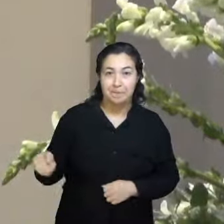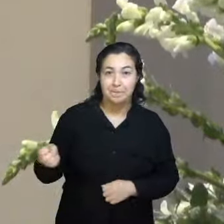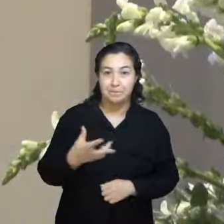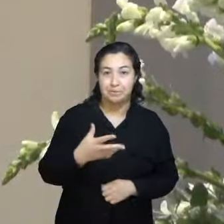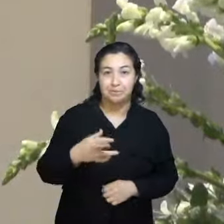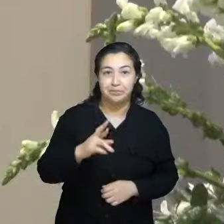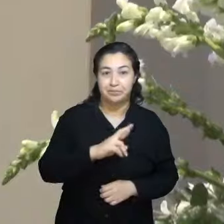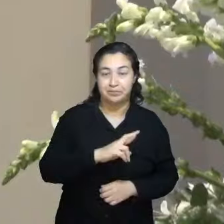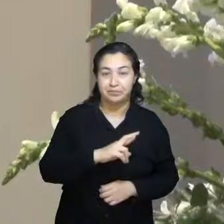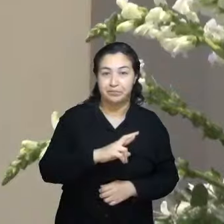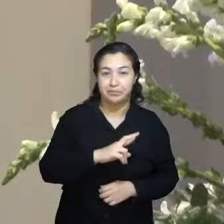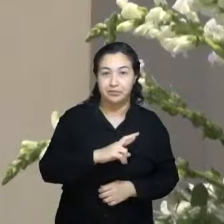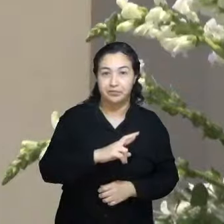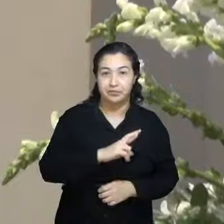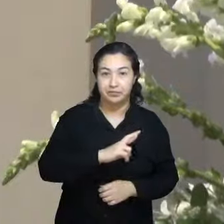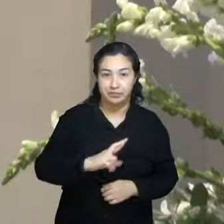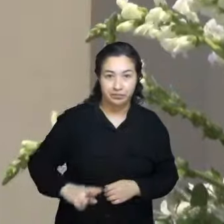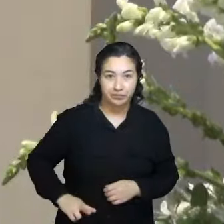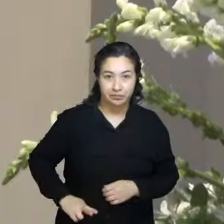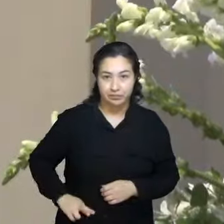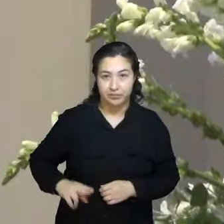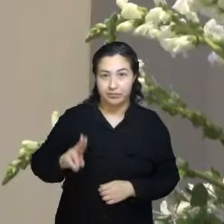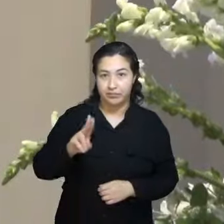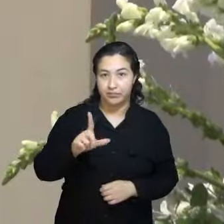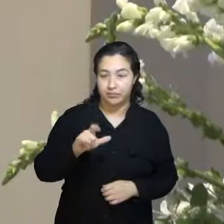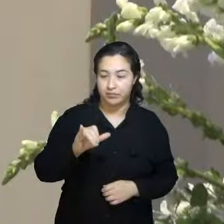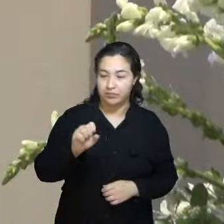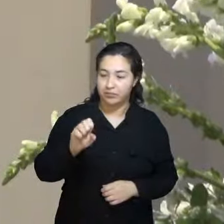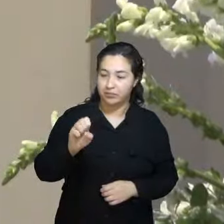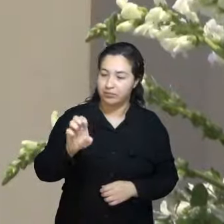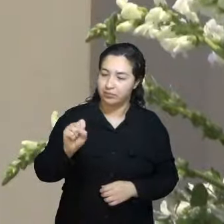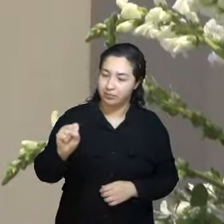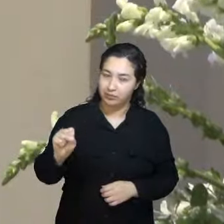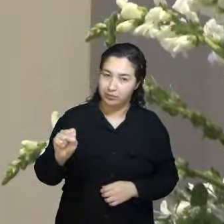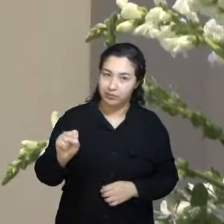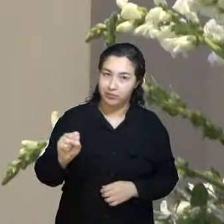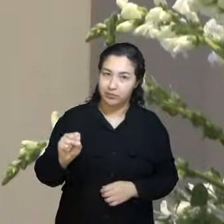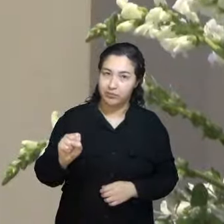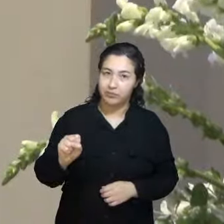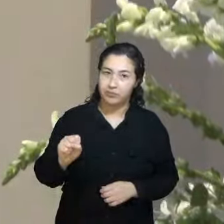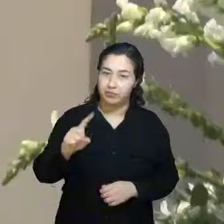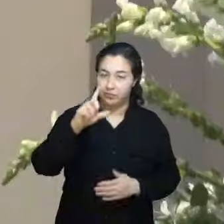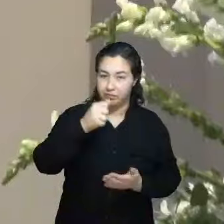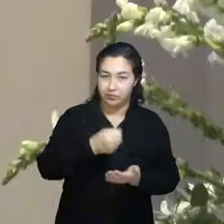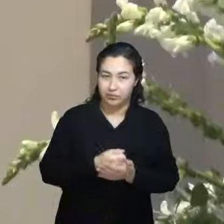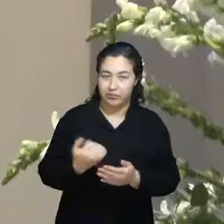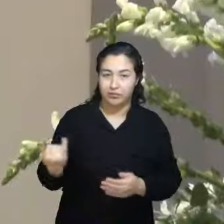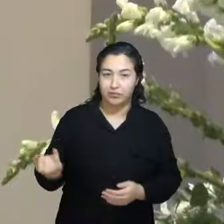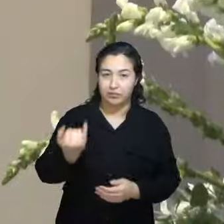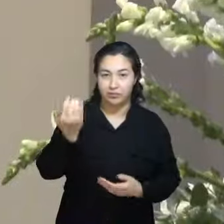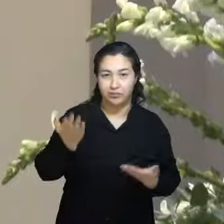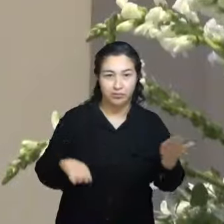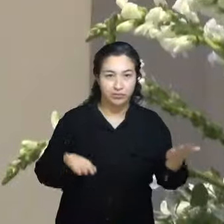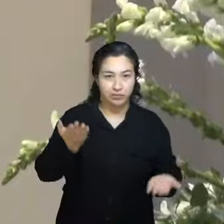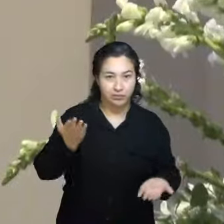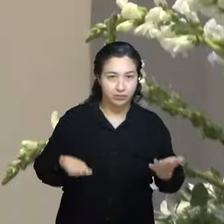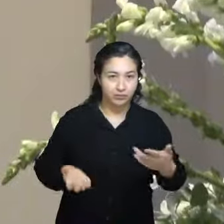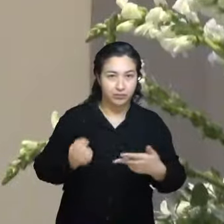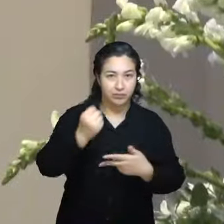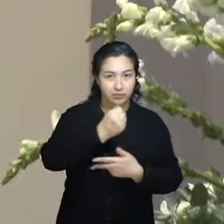pela carta de Ulisses Guimarães importante passo foi dado à frente na busca do necessário equilíbrio entre os poderes